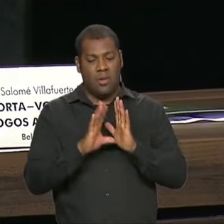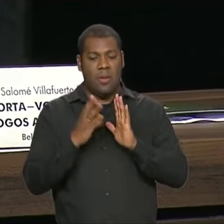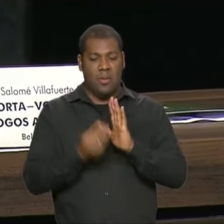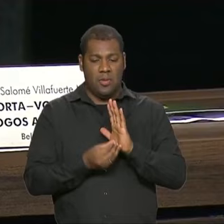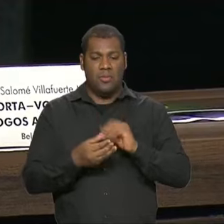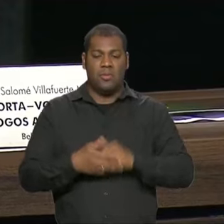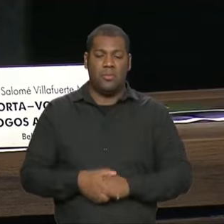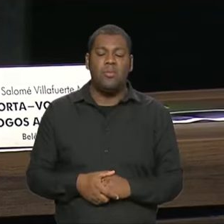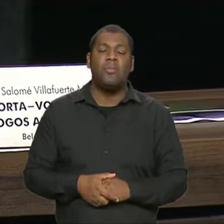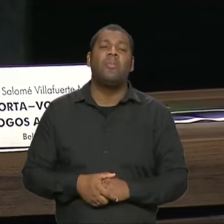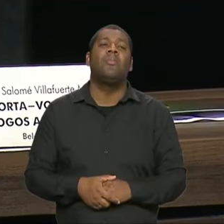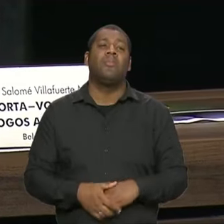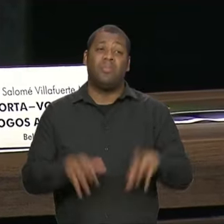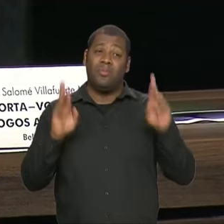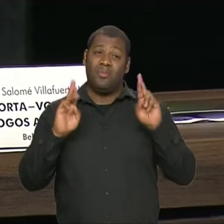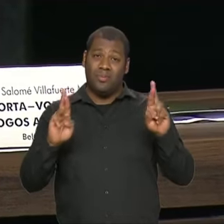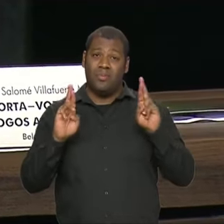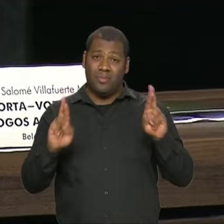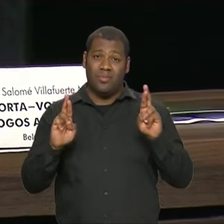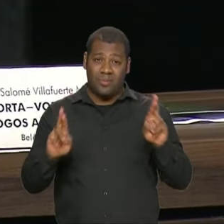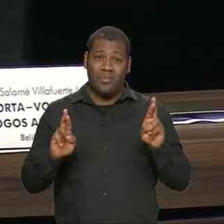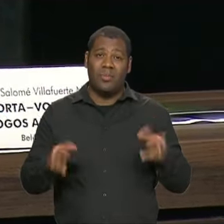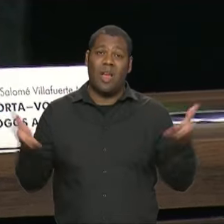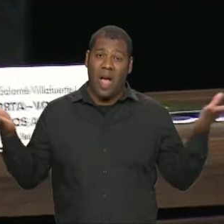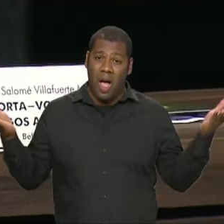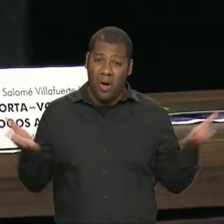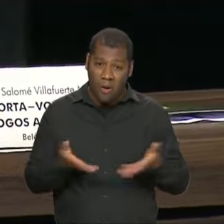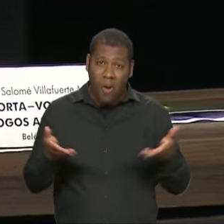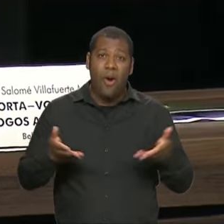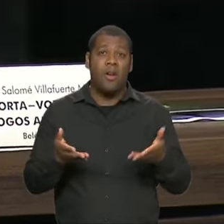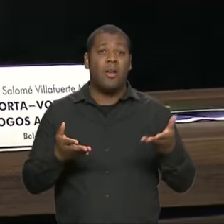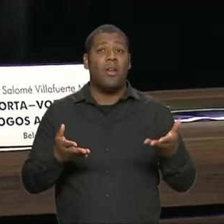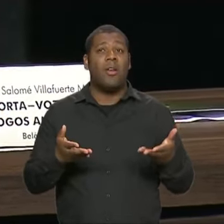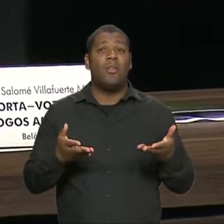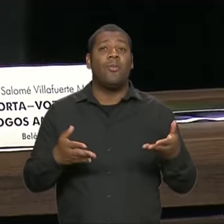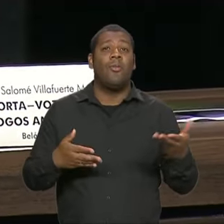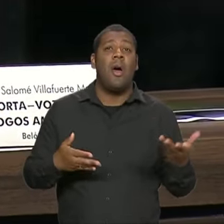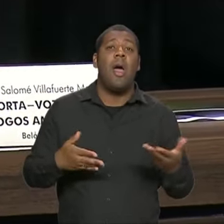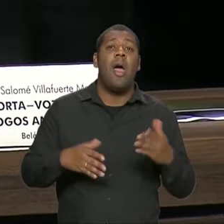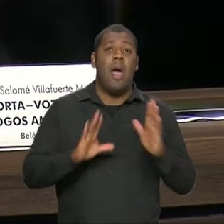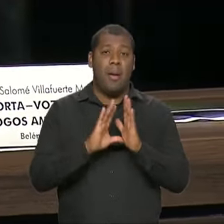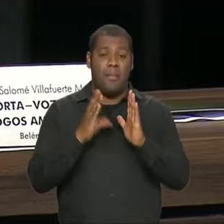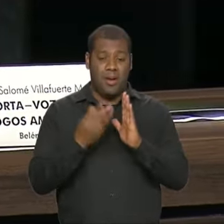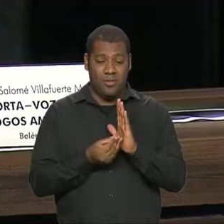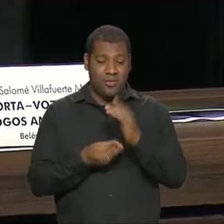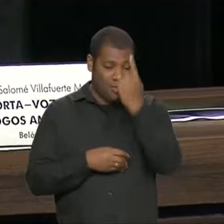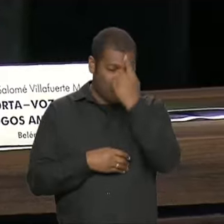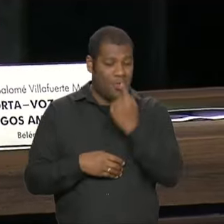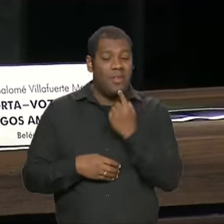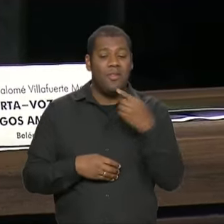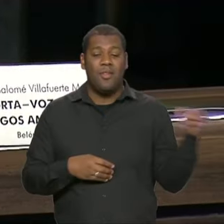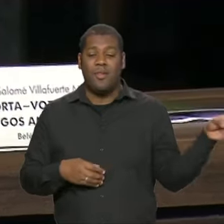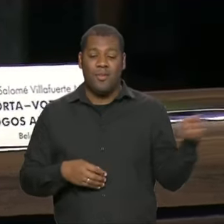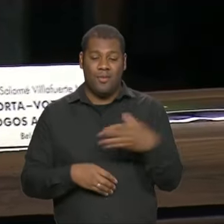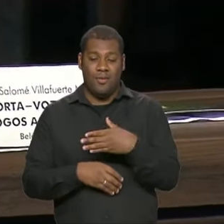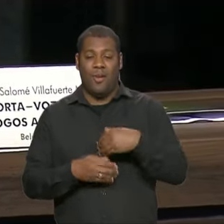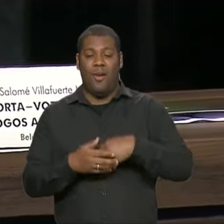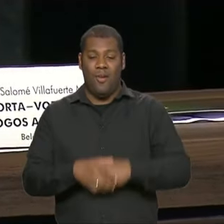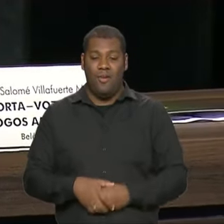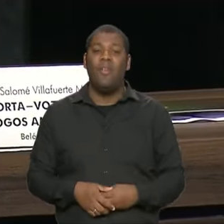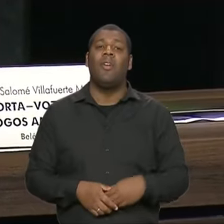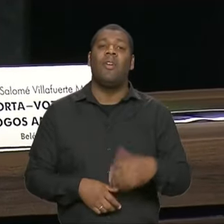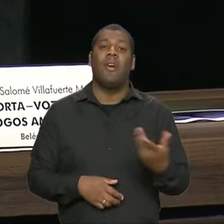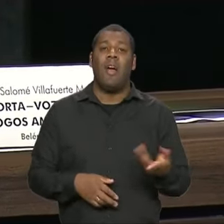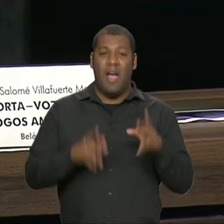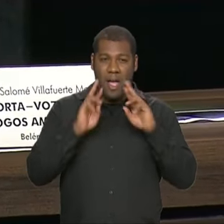esperamos para la Amazonía, este seja que abre un nuevo momento histórico para la Amazonia, abriendo las puertas para puntos de encuentro